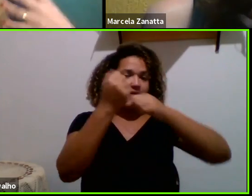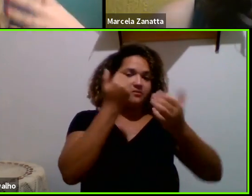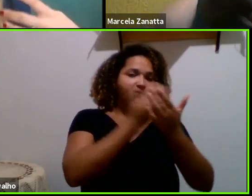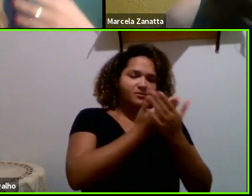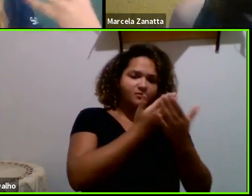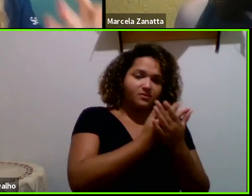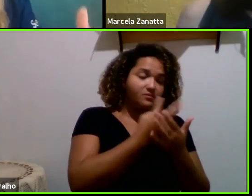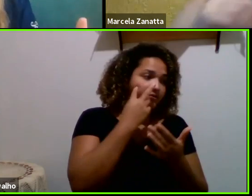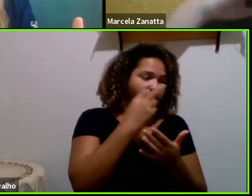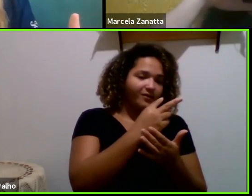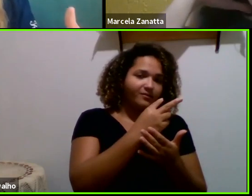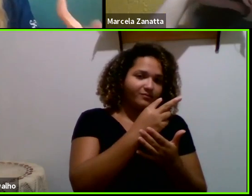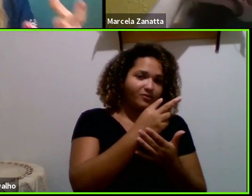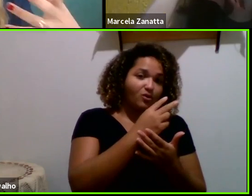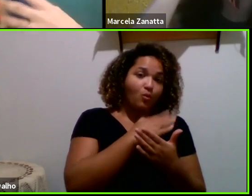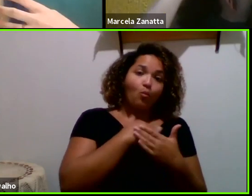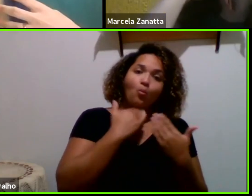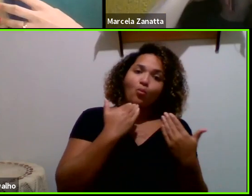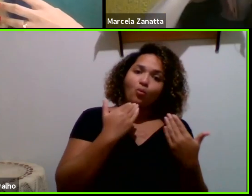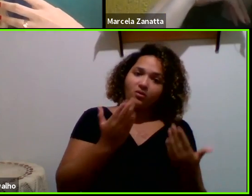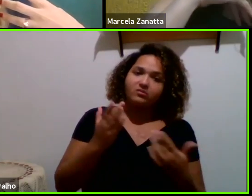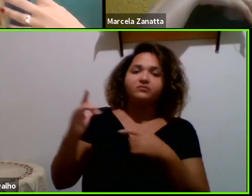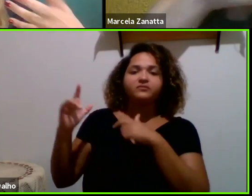né? Então, muitas vezes,